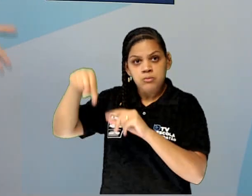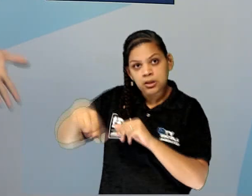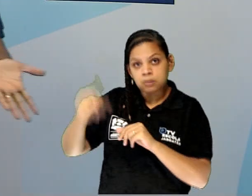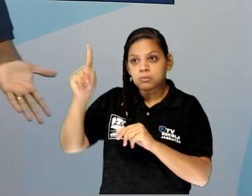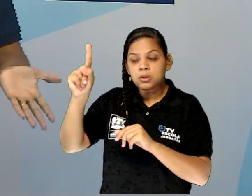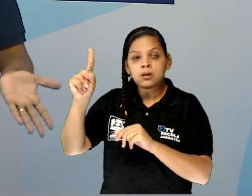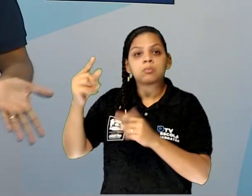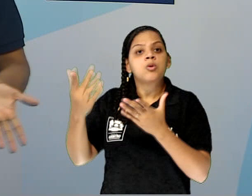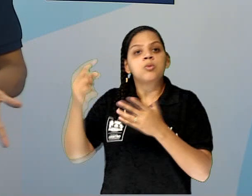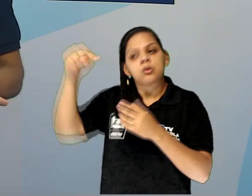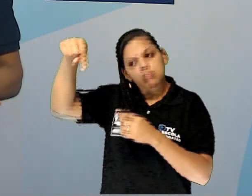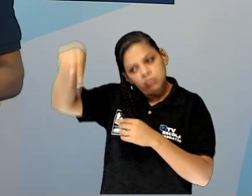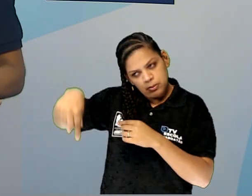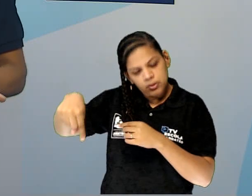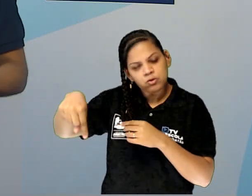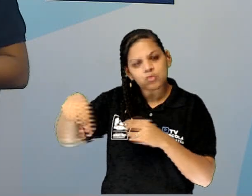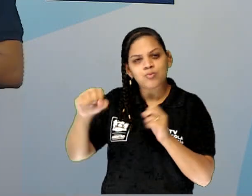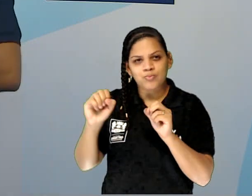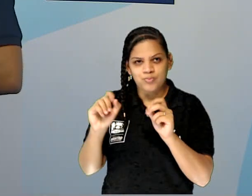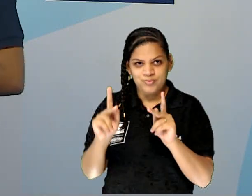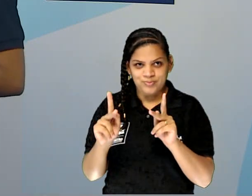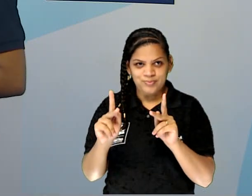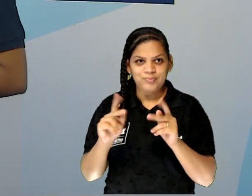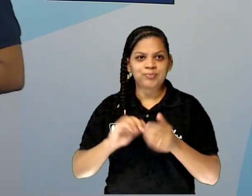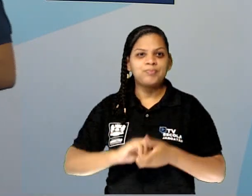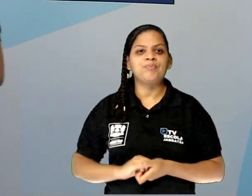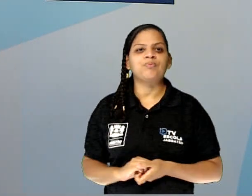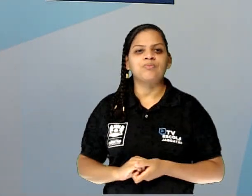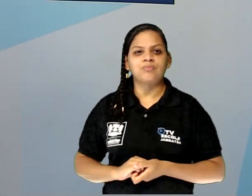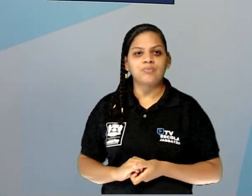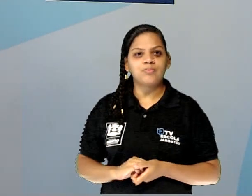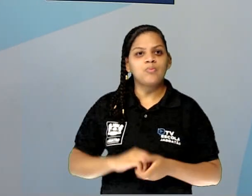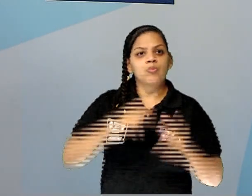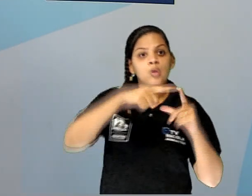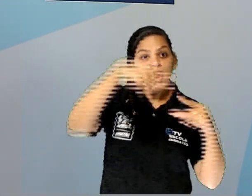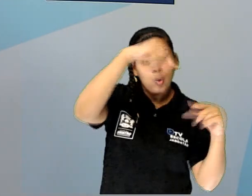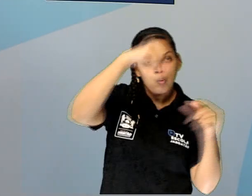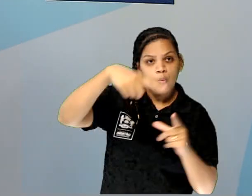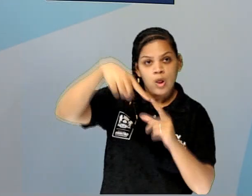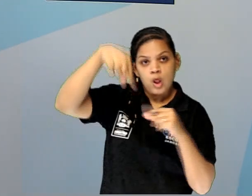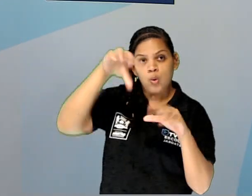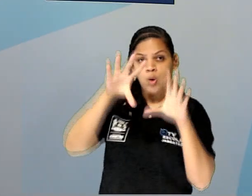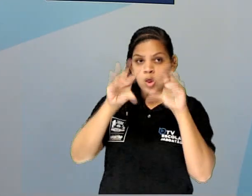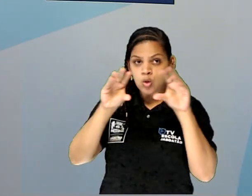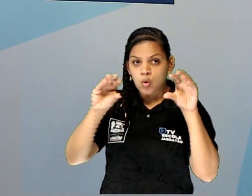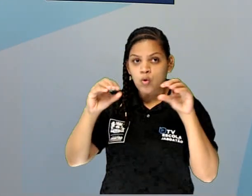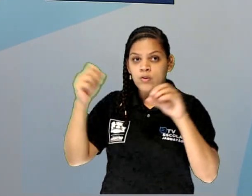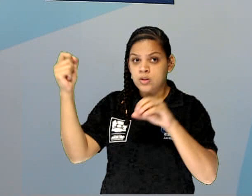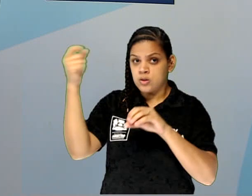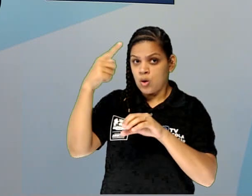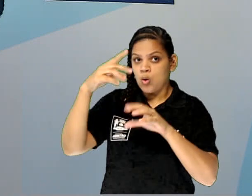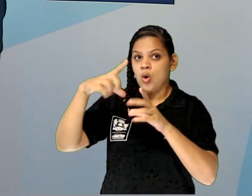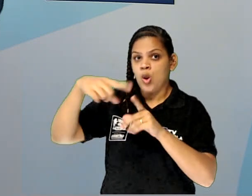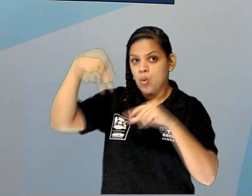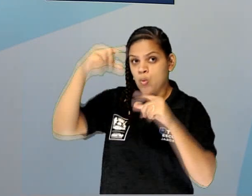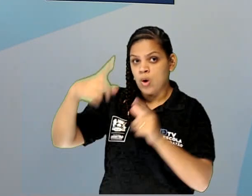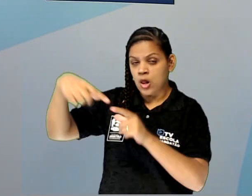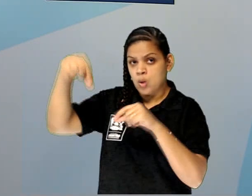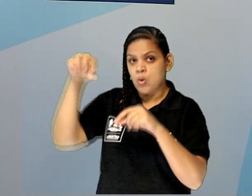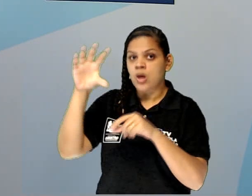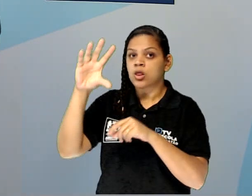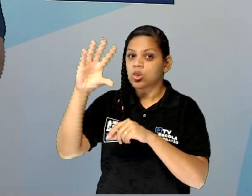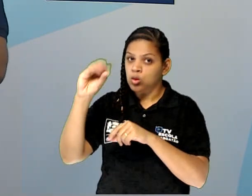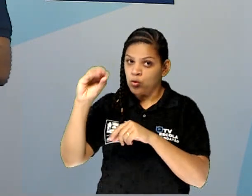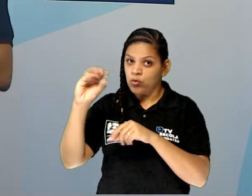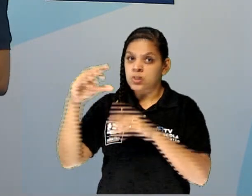próximo? Seta para baixo. Depois, lua, lua, nuvem, sol. Lua, lua, nuvem, sol. Lua,